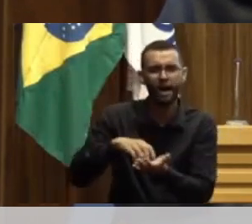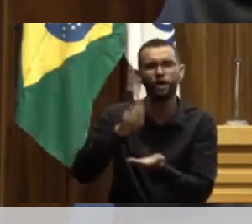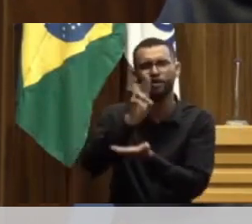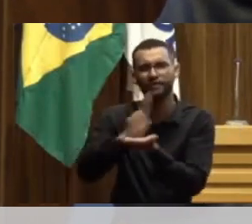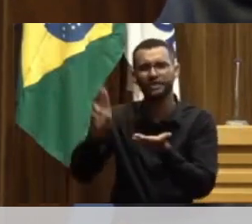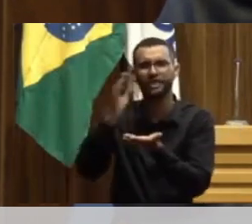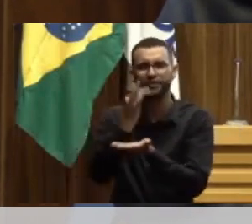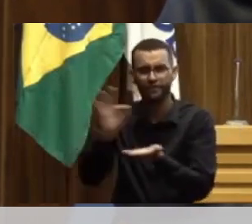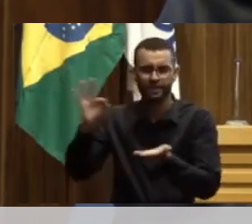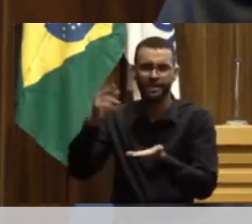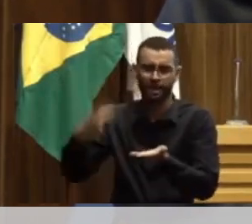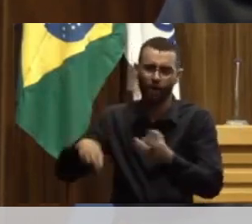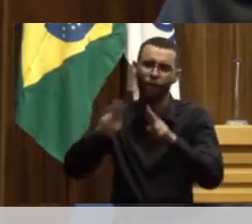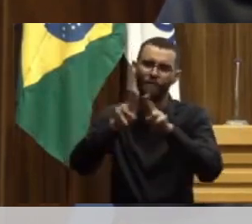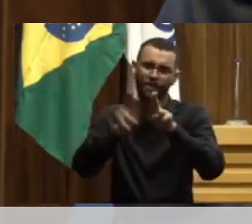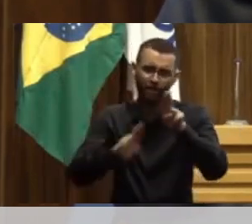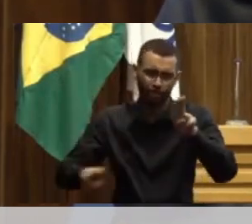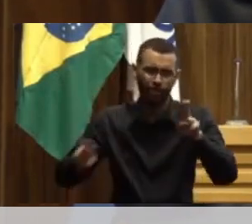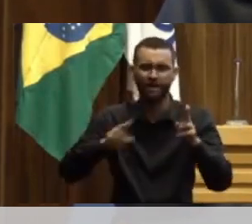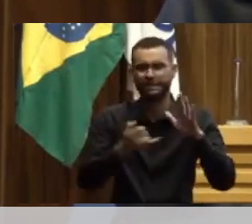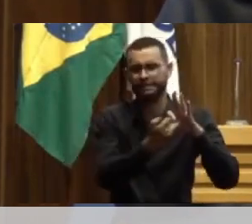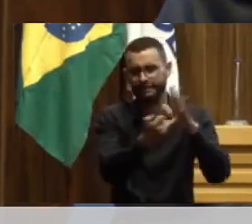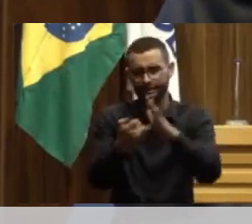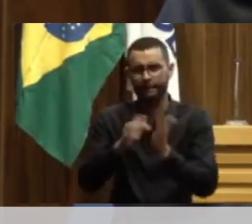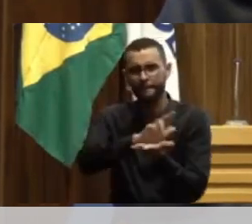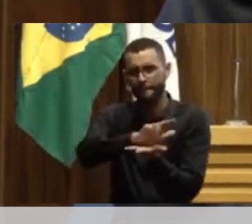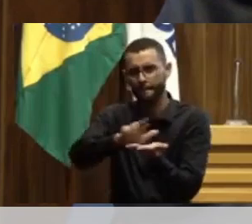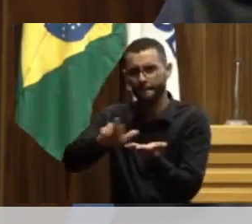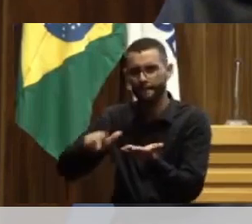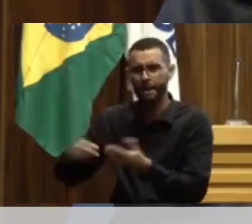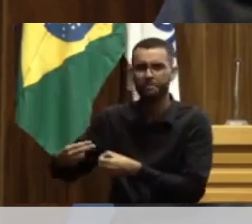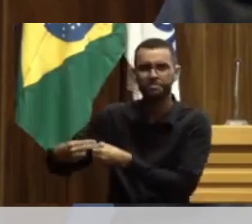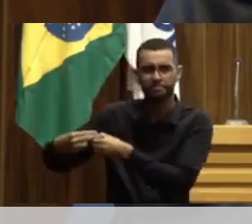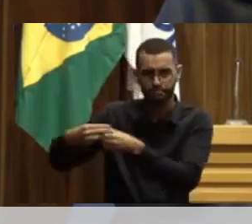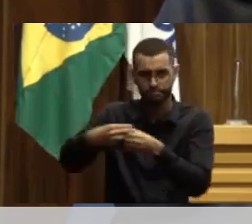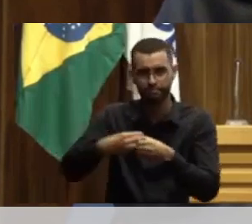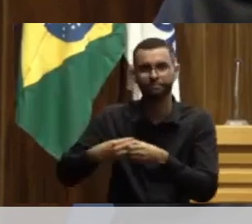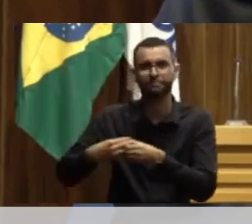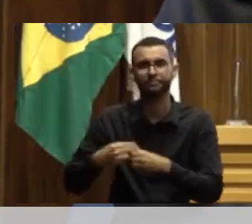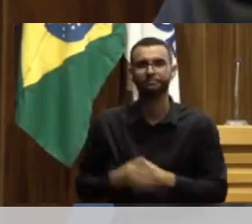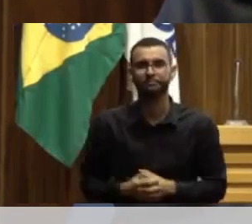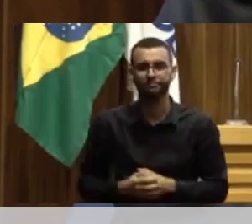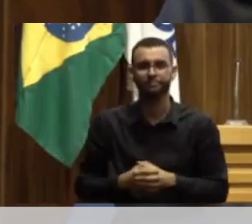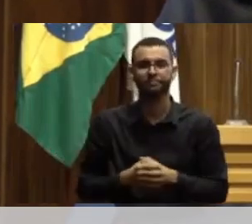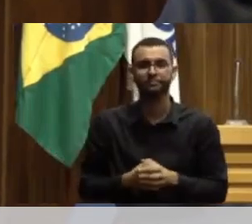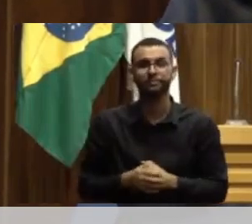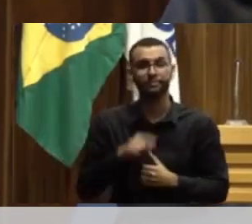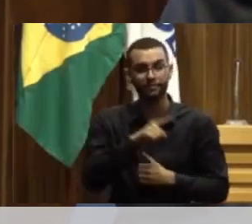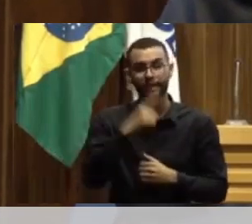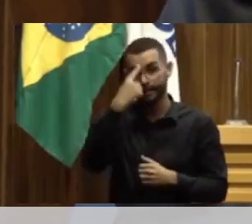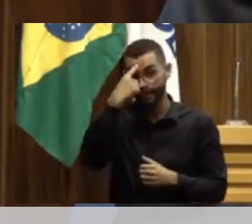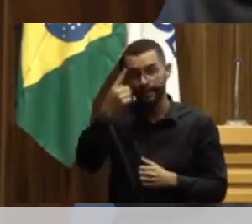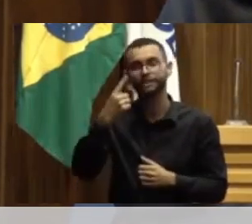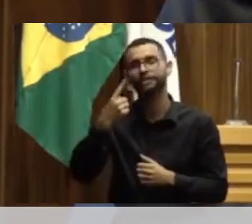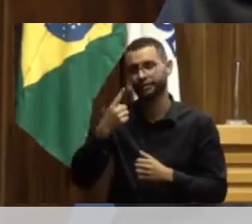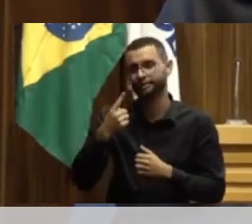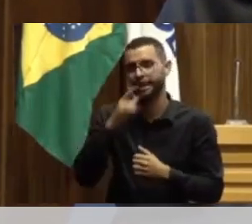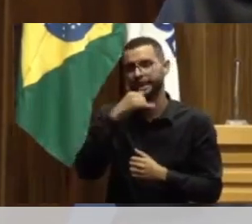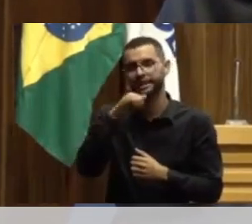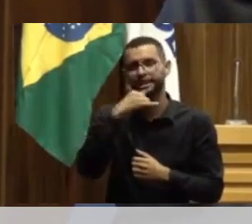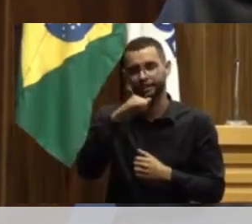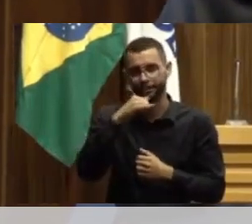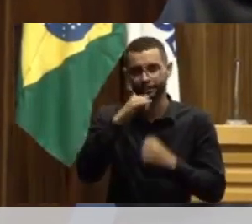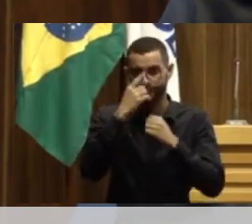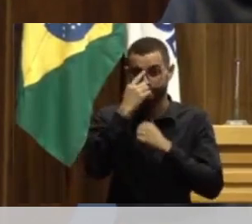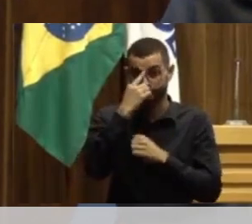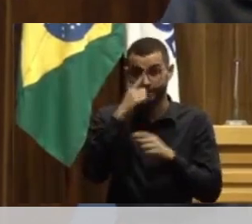Universidade Federal do Rio de Janeiro e outros. Então, esse é o segundo desafio ainda da matriz energética. O outro é o SAF verde, é o combustível